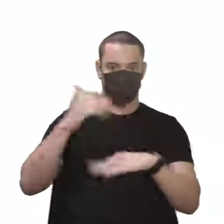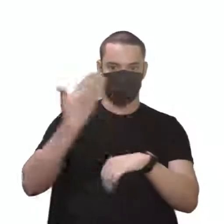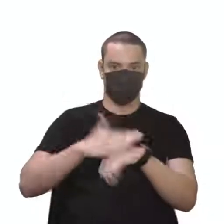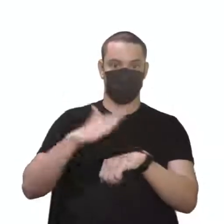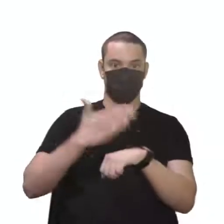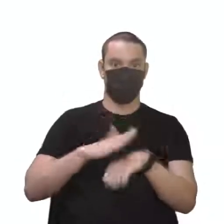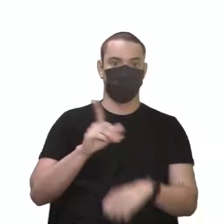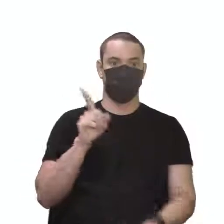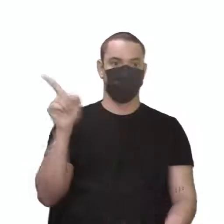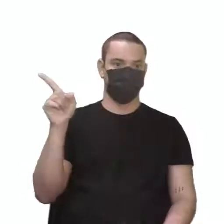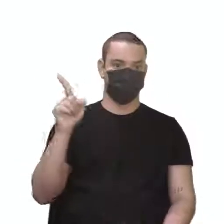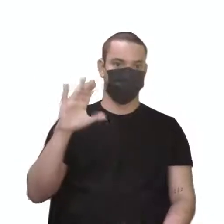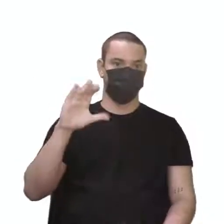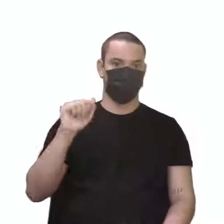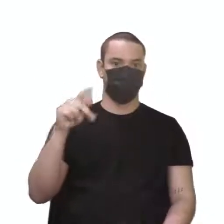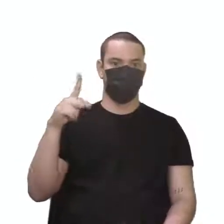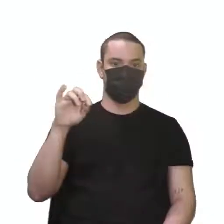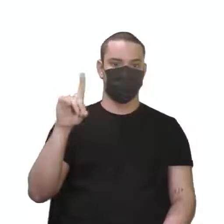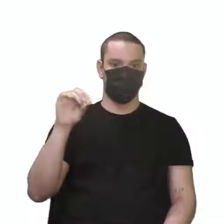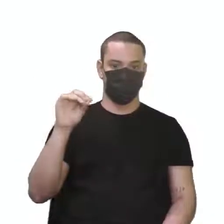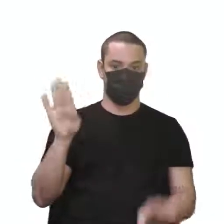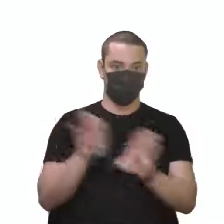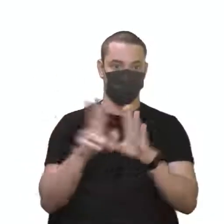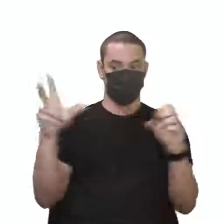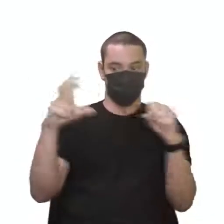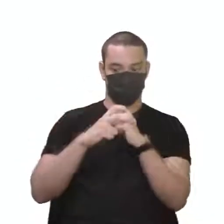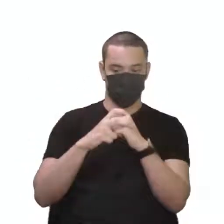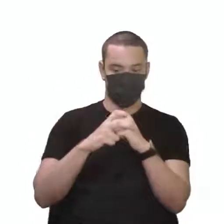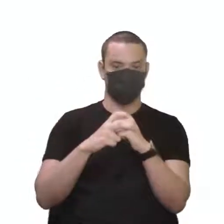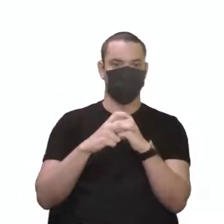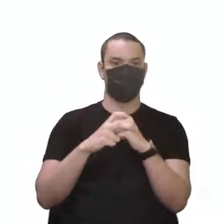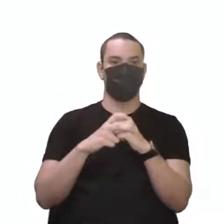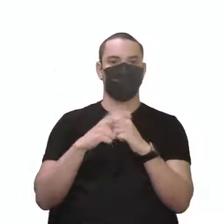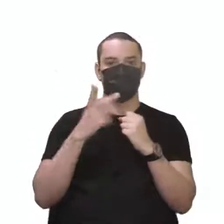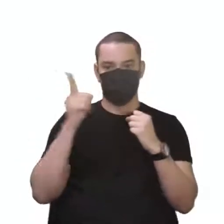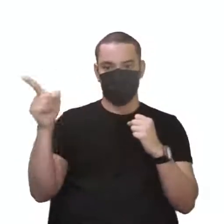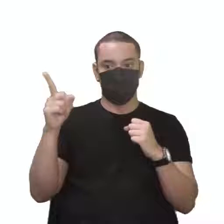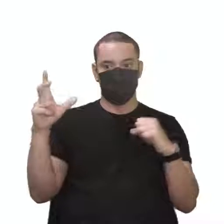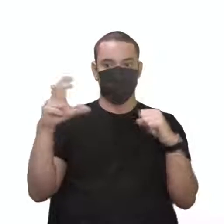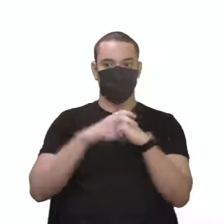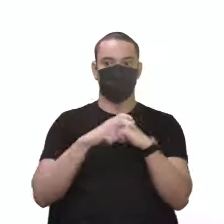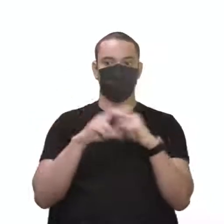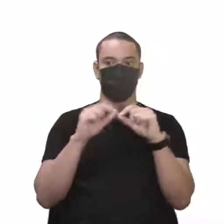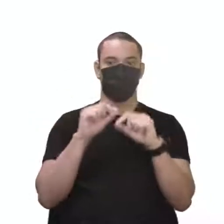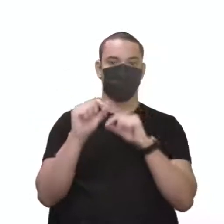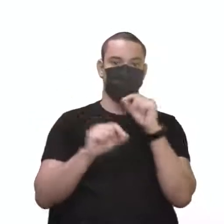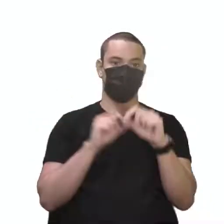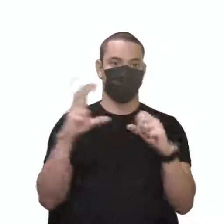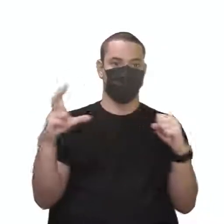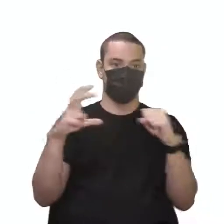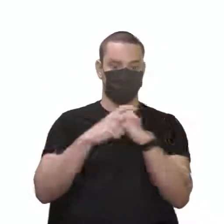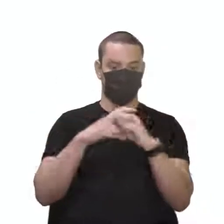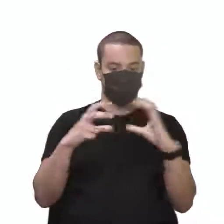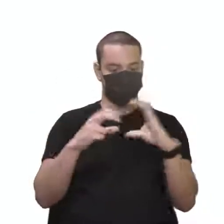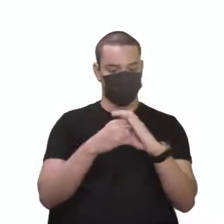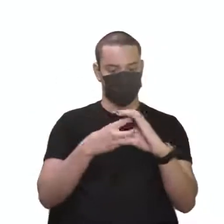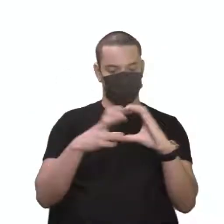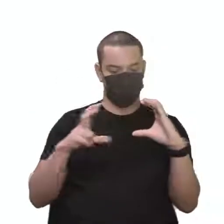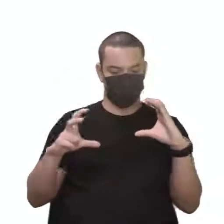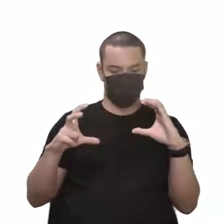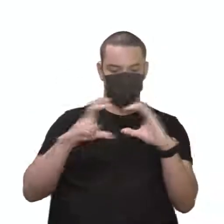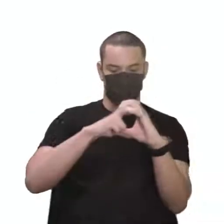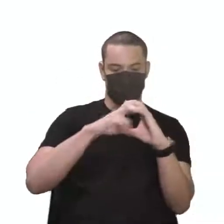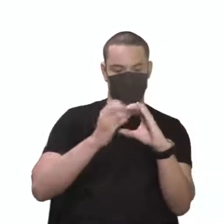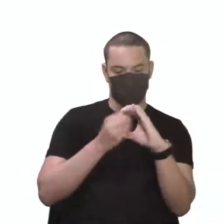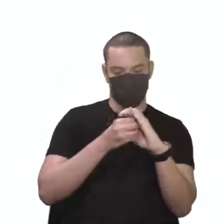tendo um capsídeo, que é um tipo de vírus. Deste modo, o vírus infectando a célula